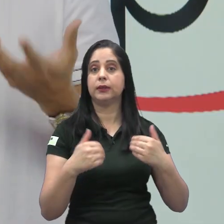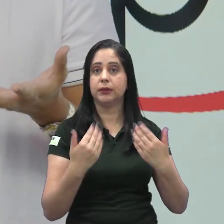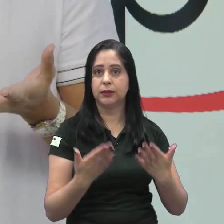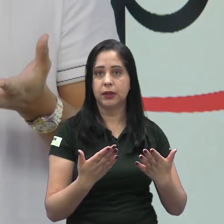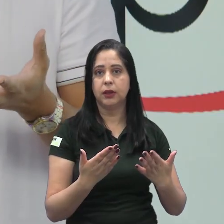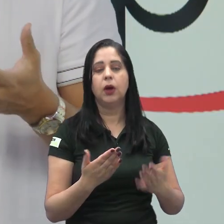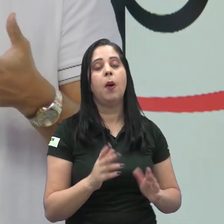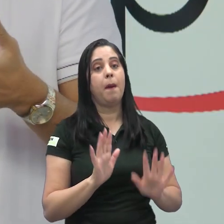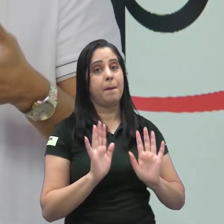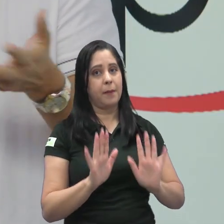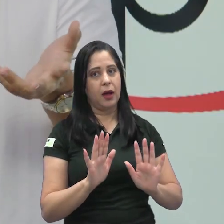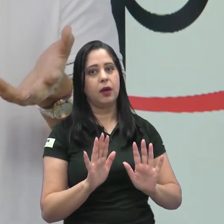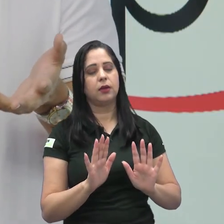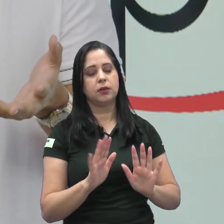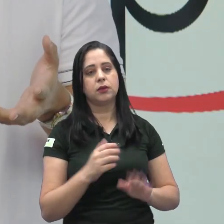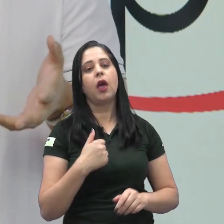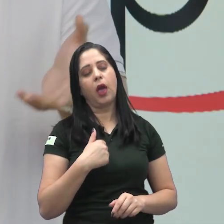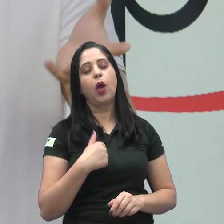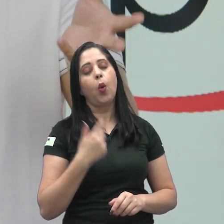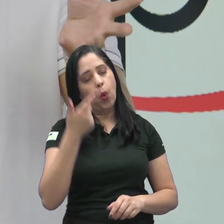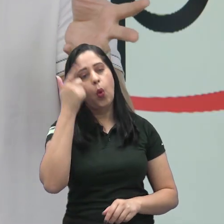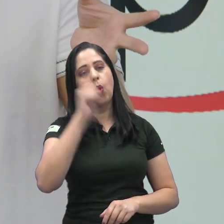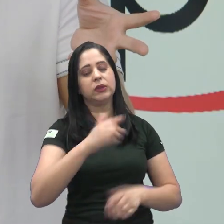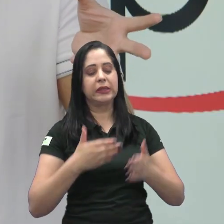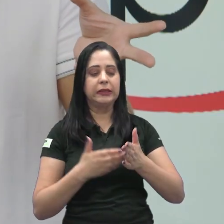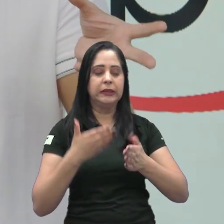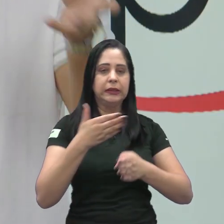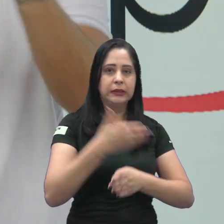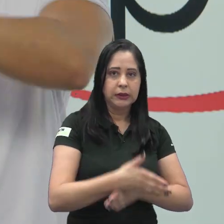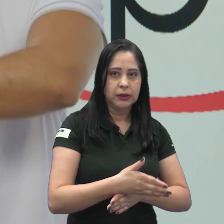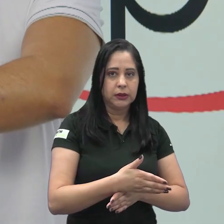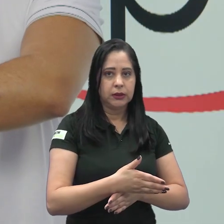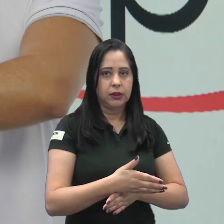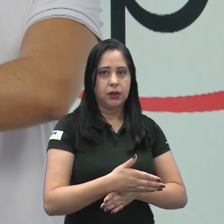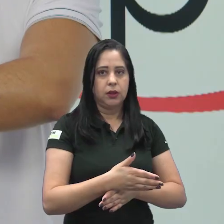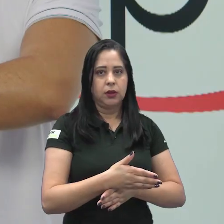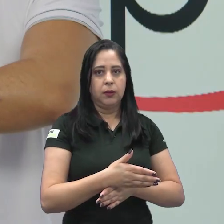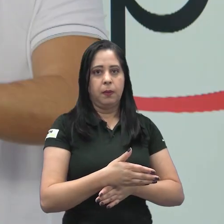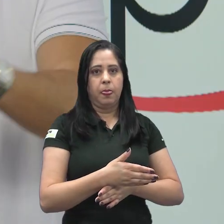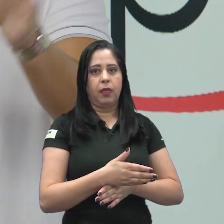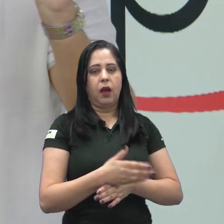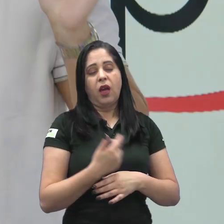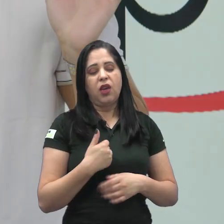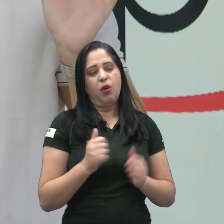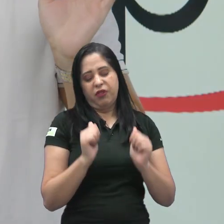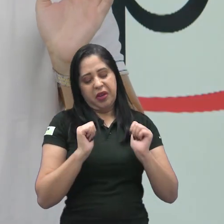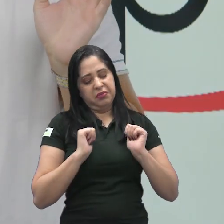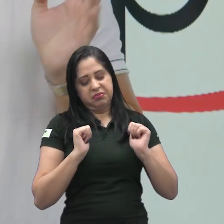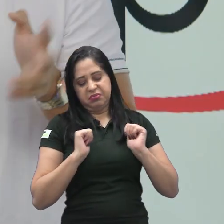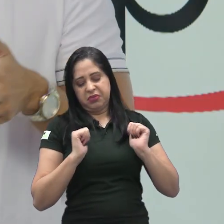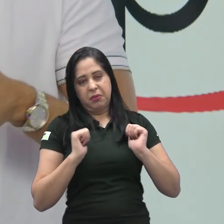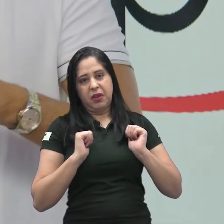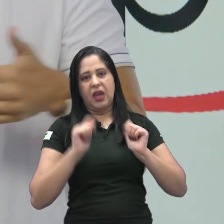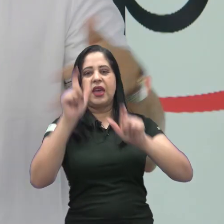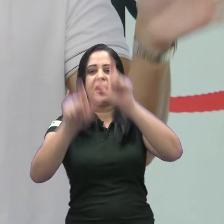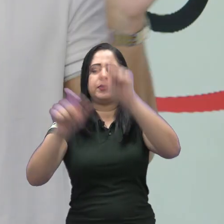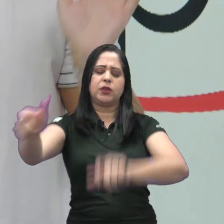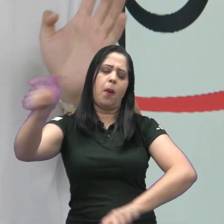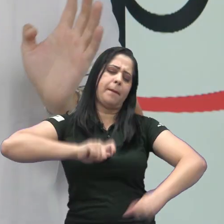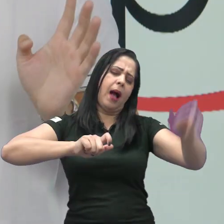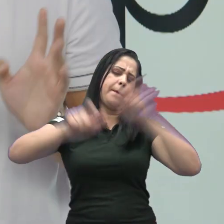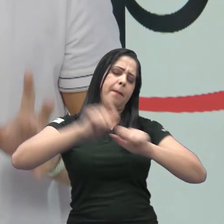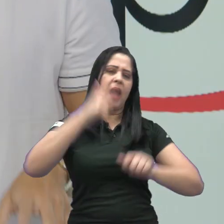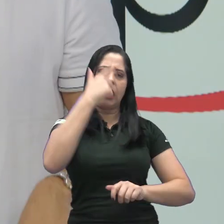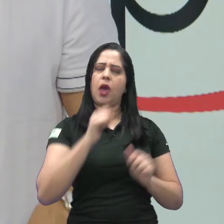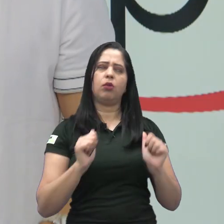foi muito difícil, mas passei por isso, de esperar as pessoas cansarem de bater para você seguir, entendeu? Que você não teria força para